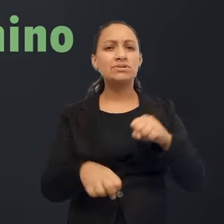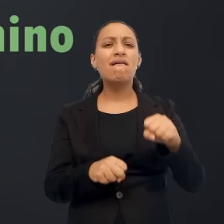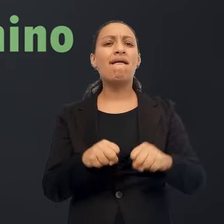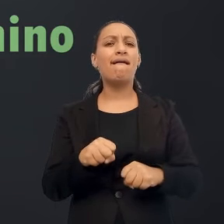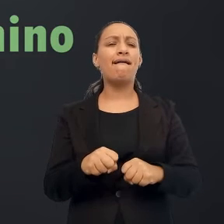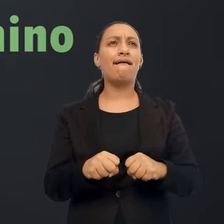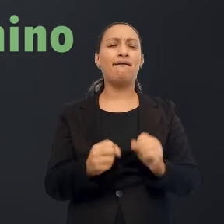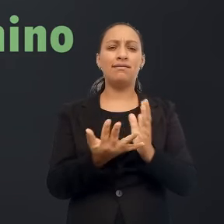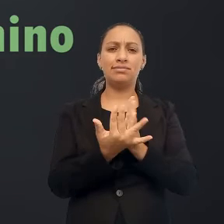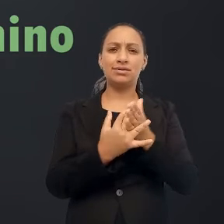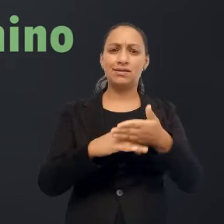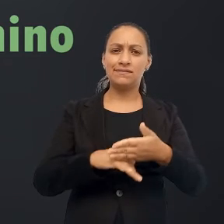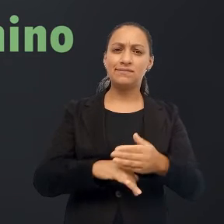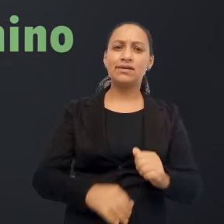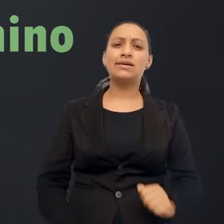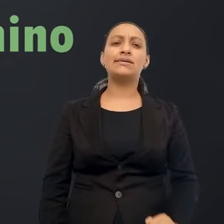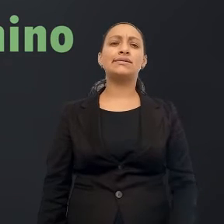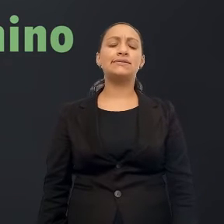através